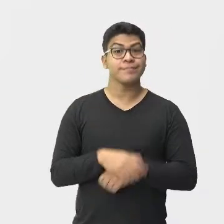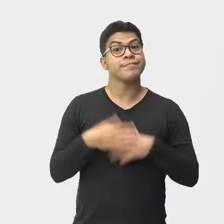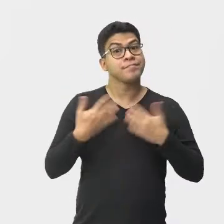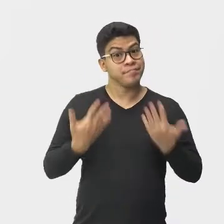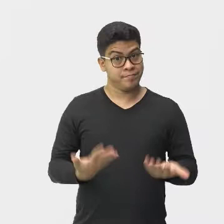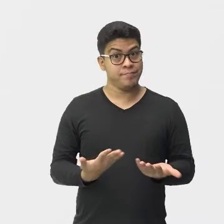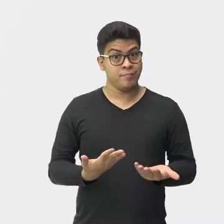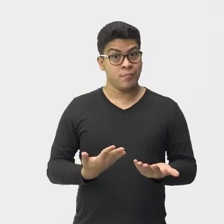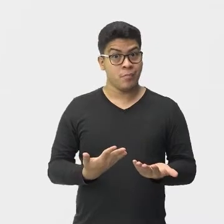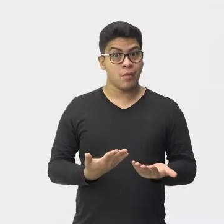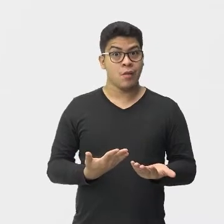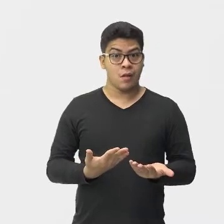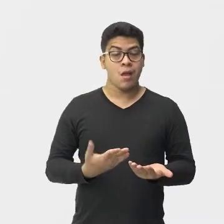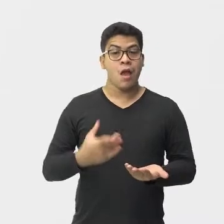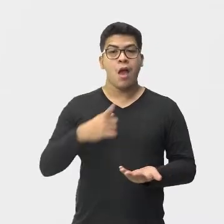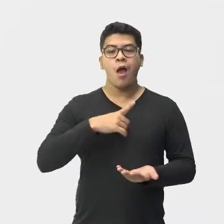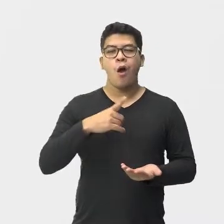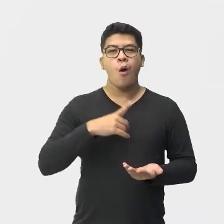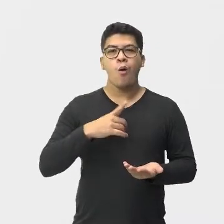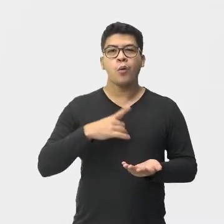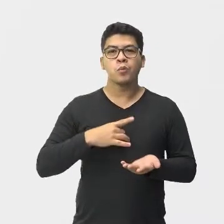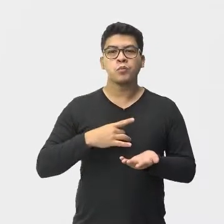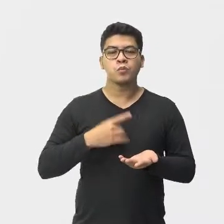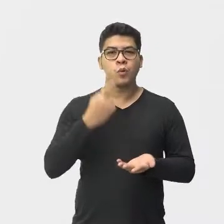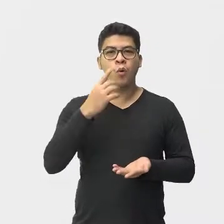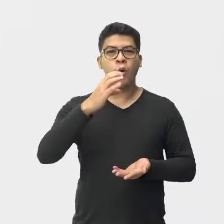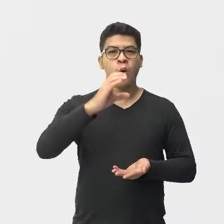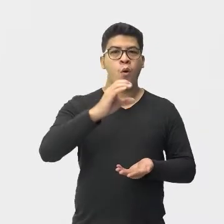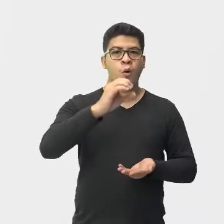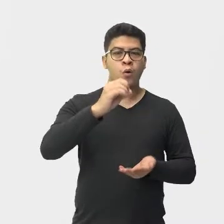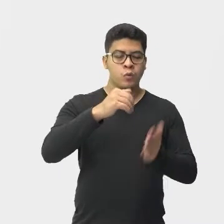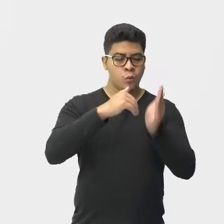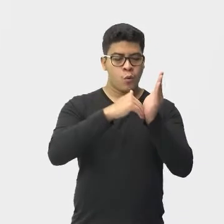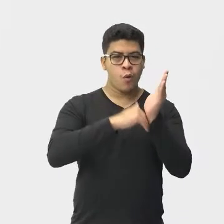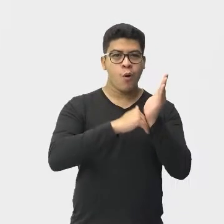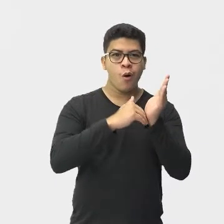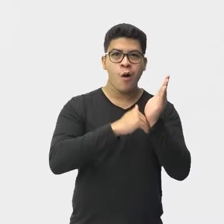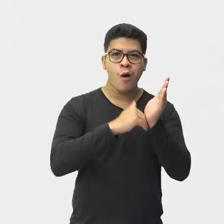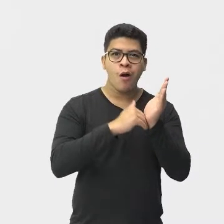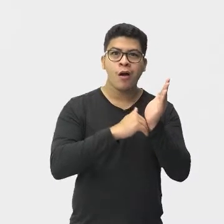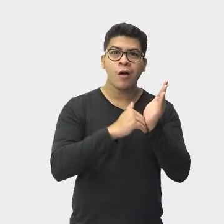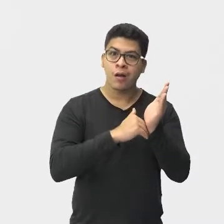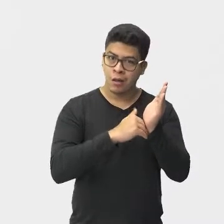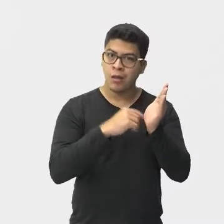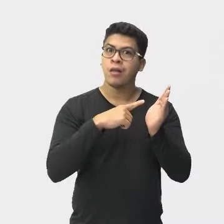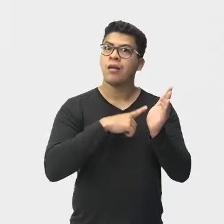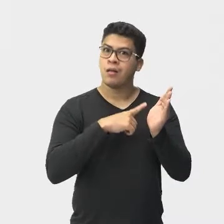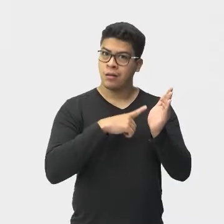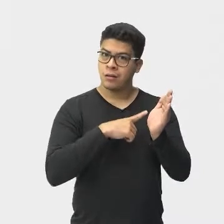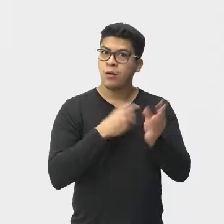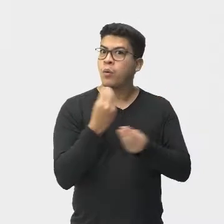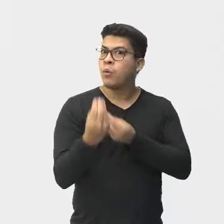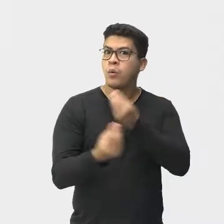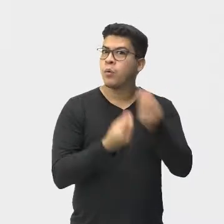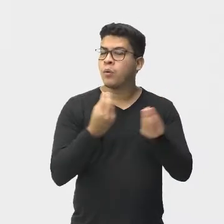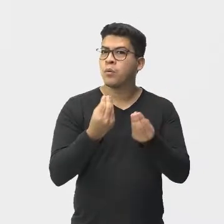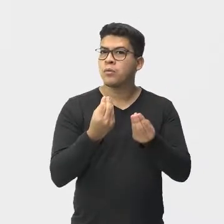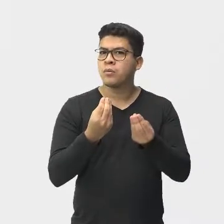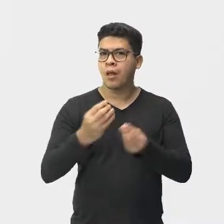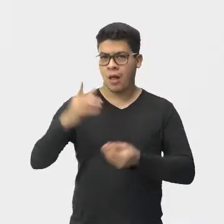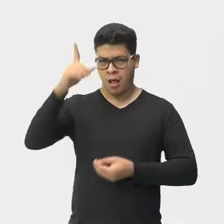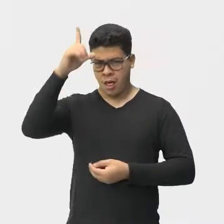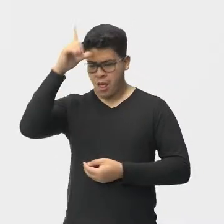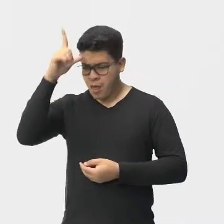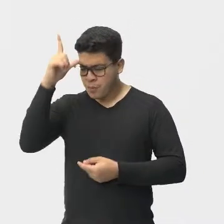gente, era um código. Eles não queriam que os alemães, o eixo soubesse o